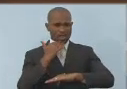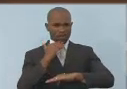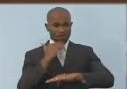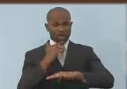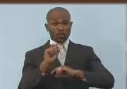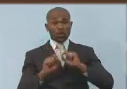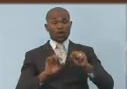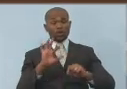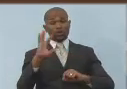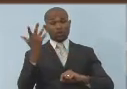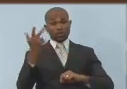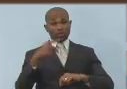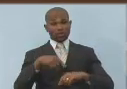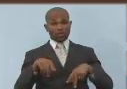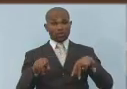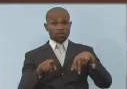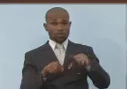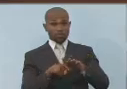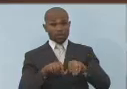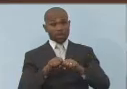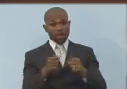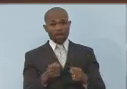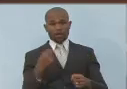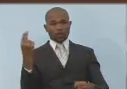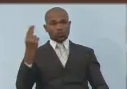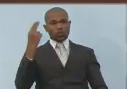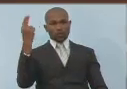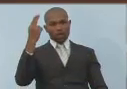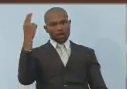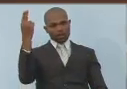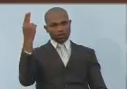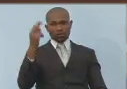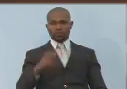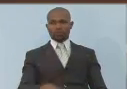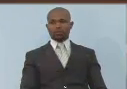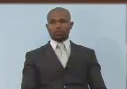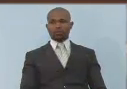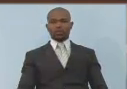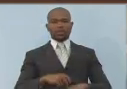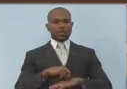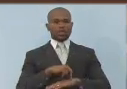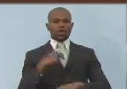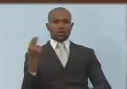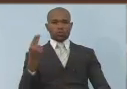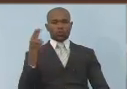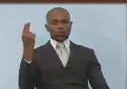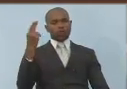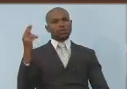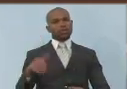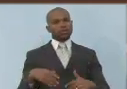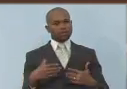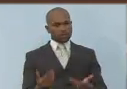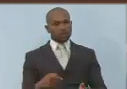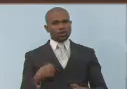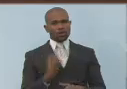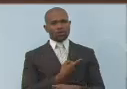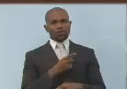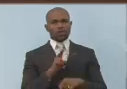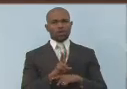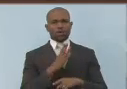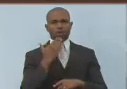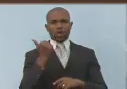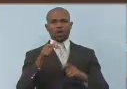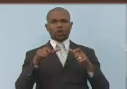resultado, quebra o pé. Não dá. E aí você não pode nem andar. Então, vamos cuidar melhor do bairro